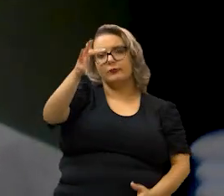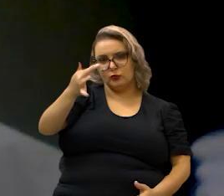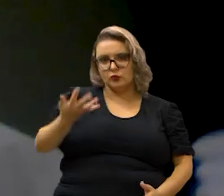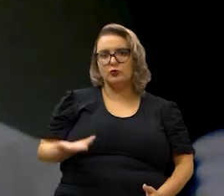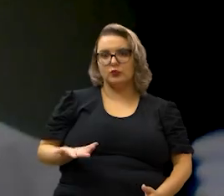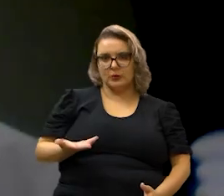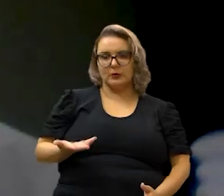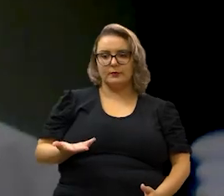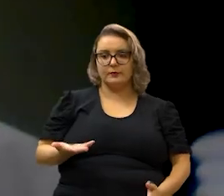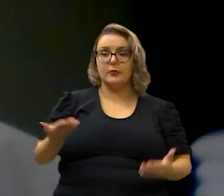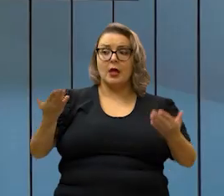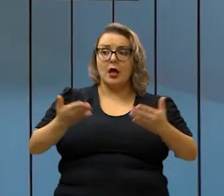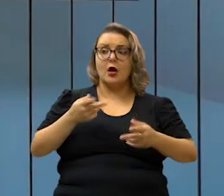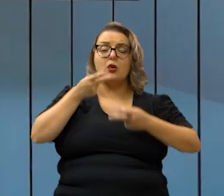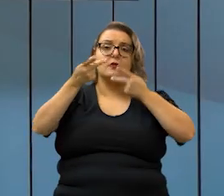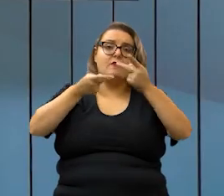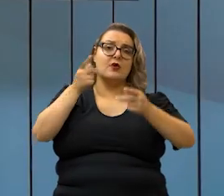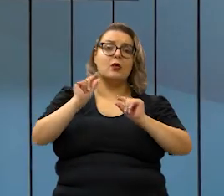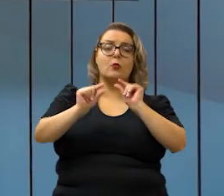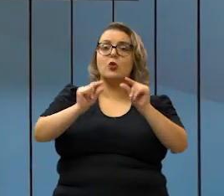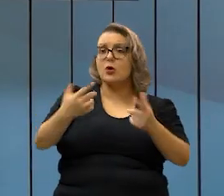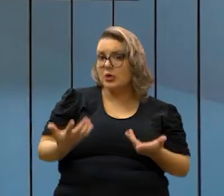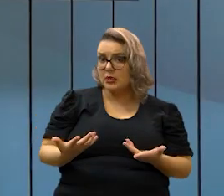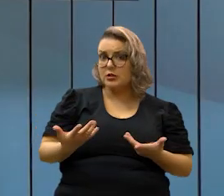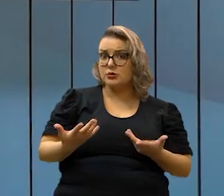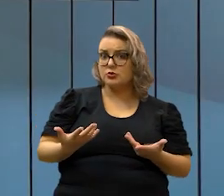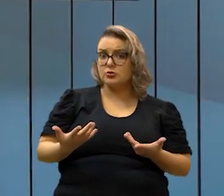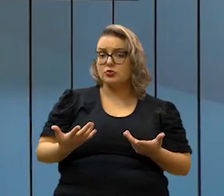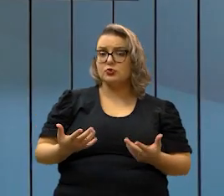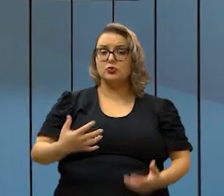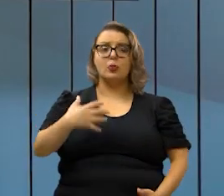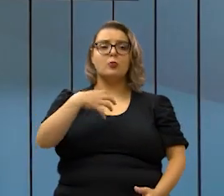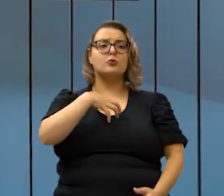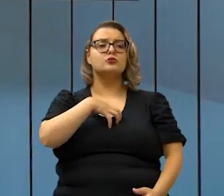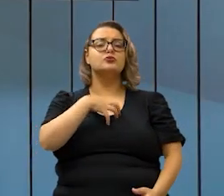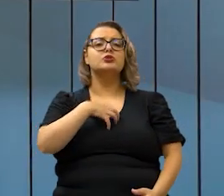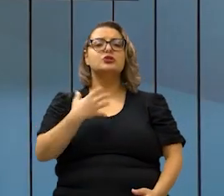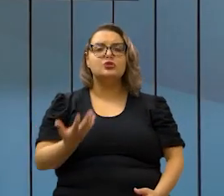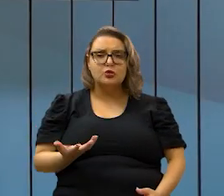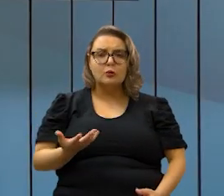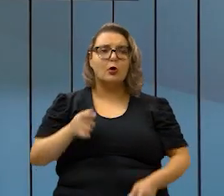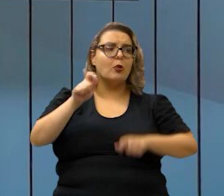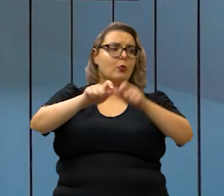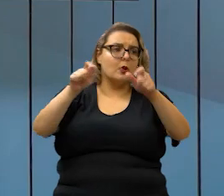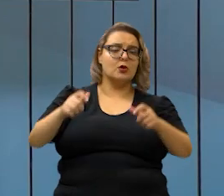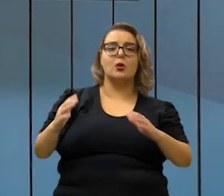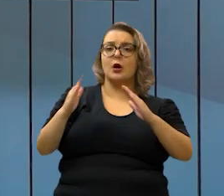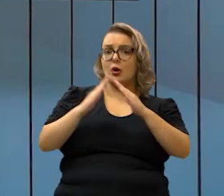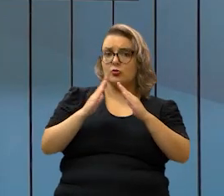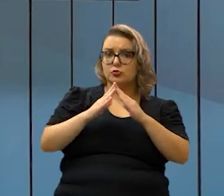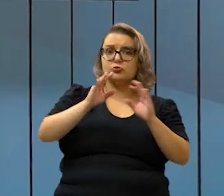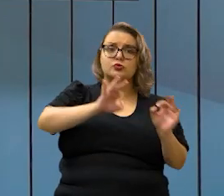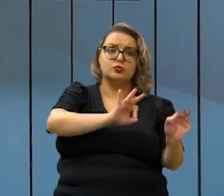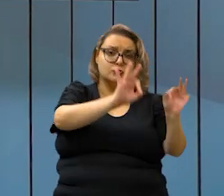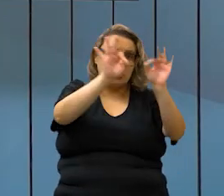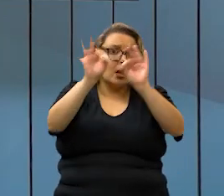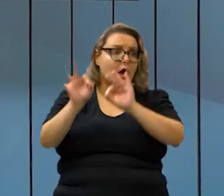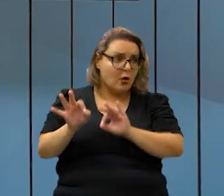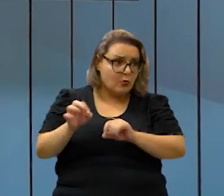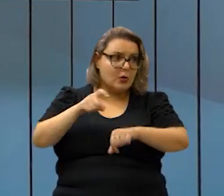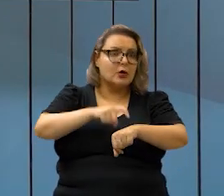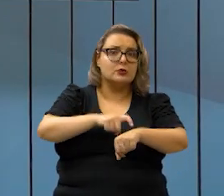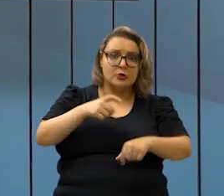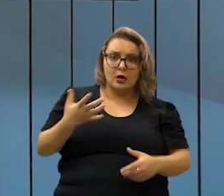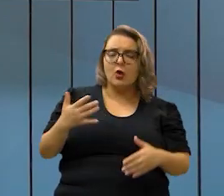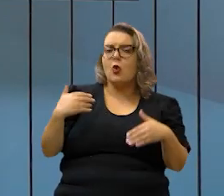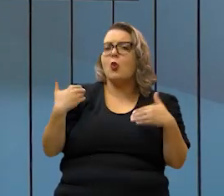futuras. Agora vamos falar um pouquinho sobre os sintomas. Para o pessoal que está em casa nos acompanhando nesse